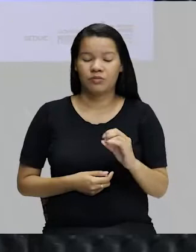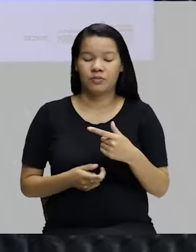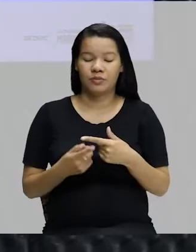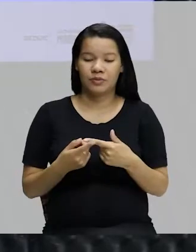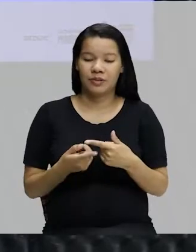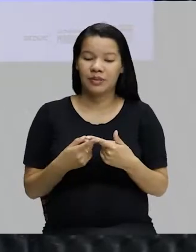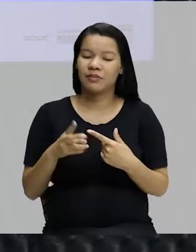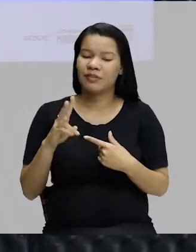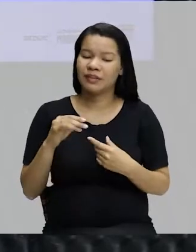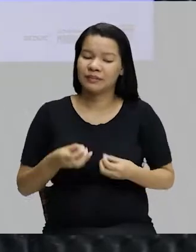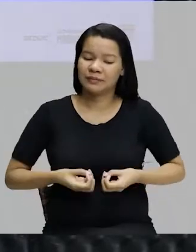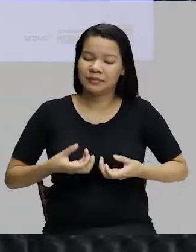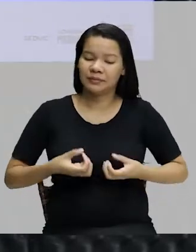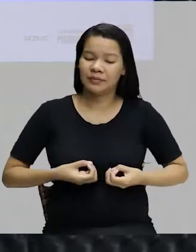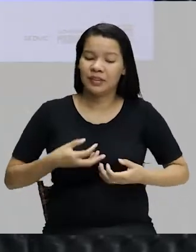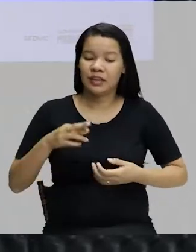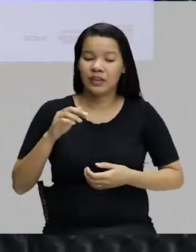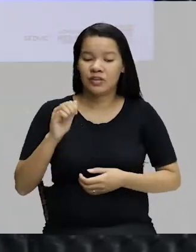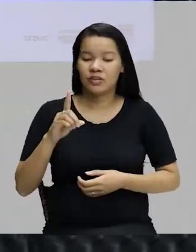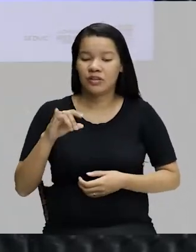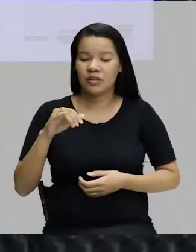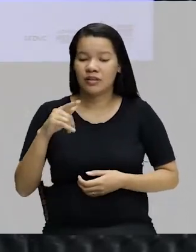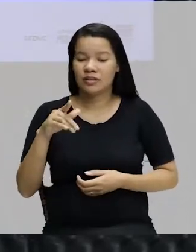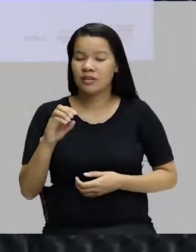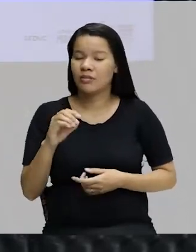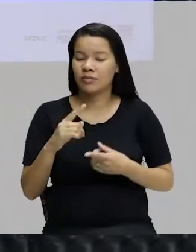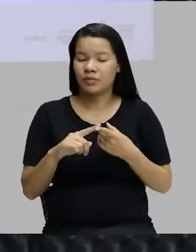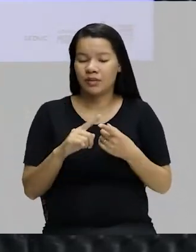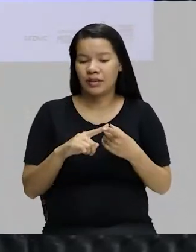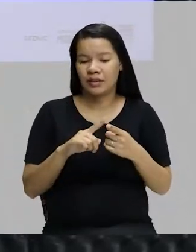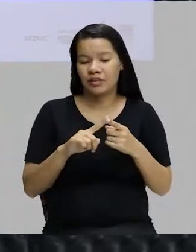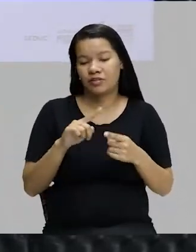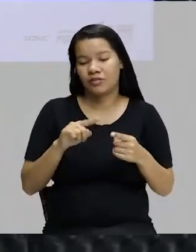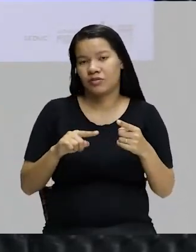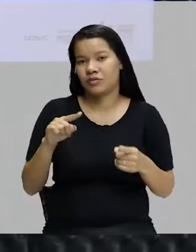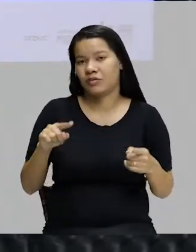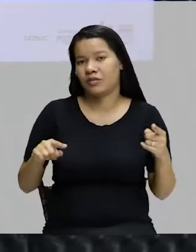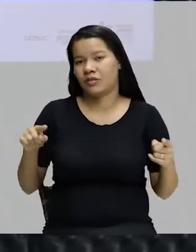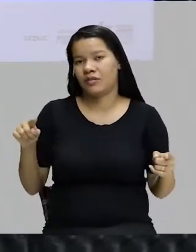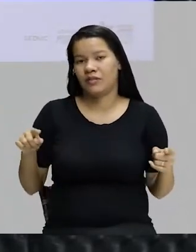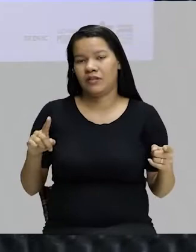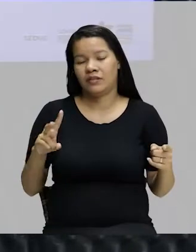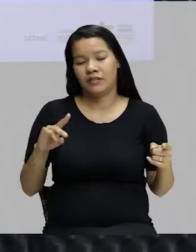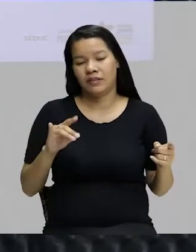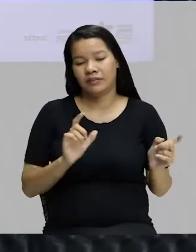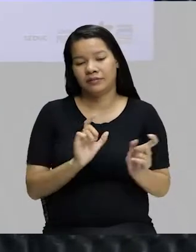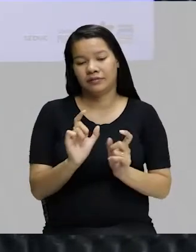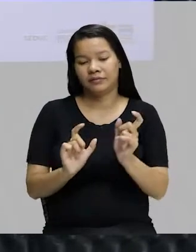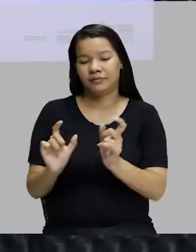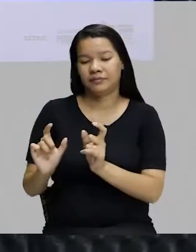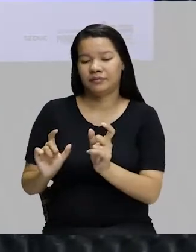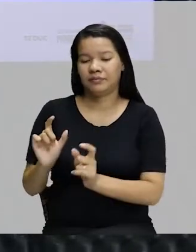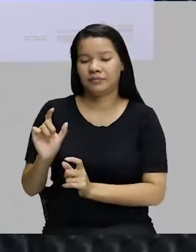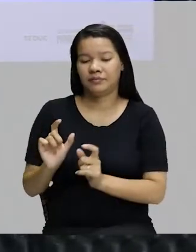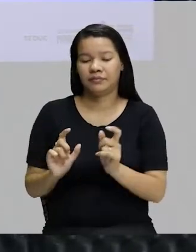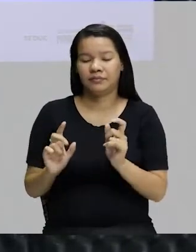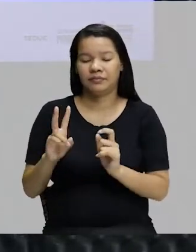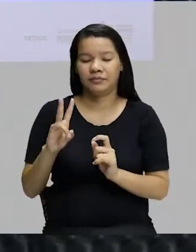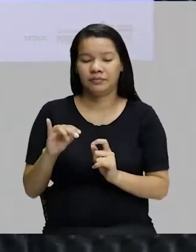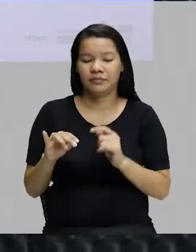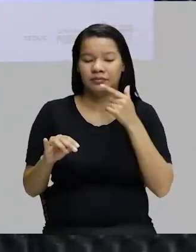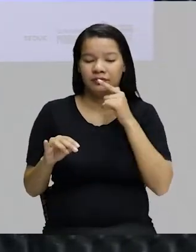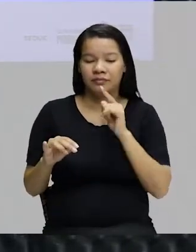instável. Então, com isso, ele vai emitir radiação, partículas, e com essa emissão, ele vai adquirir